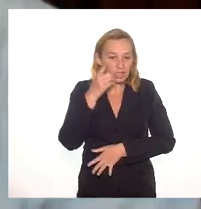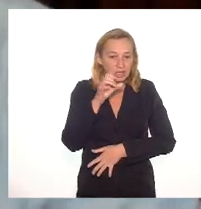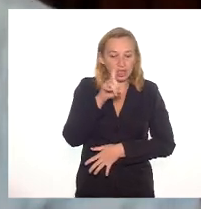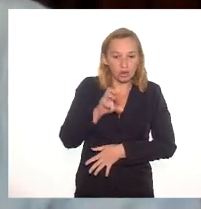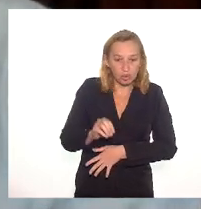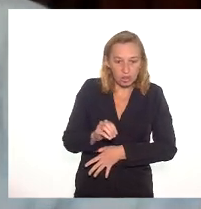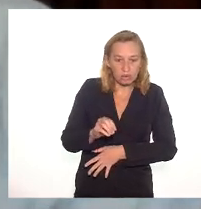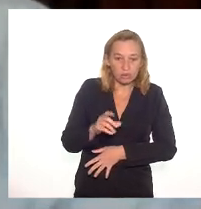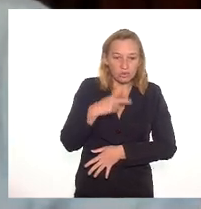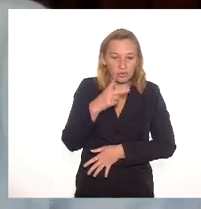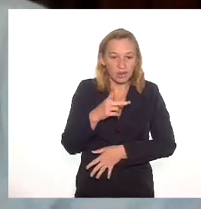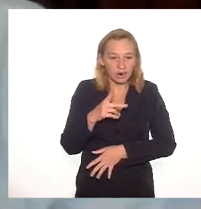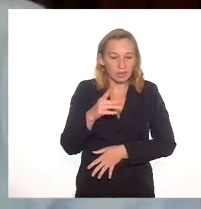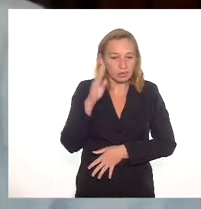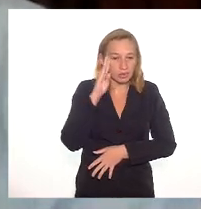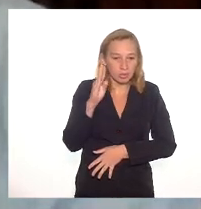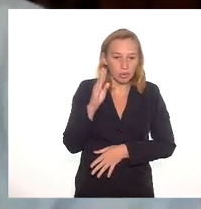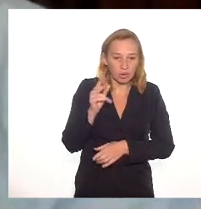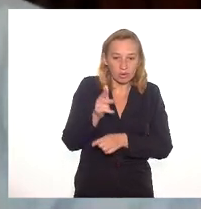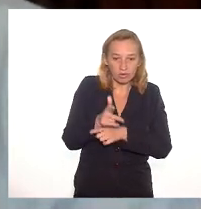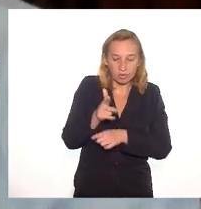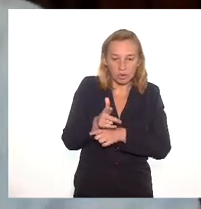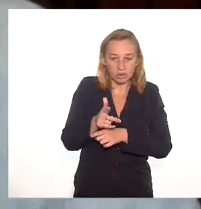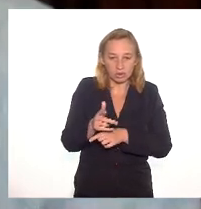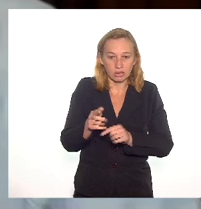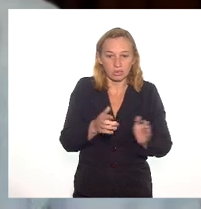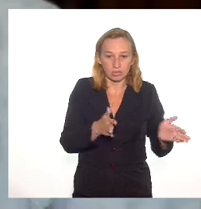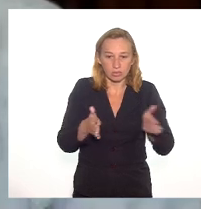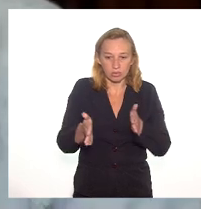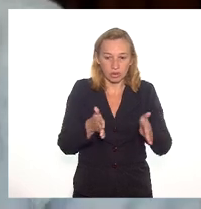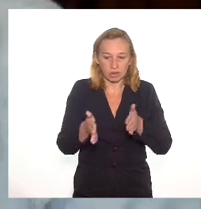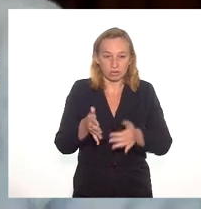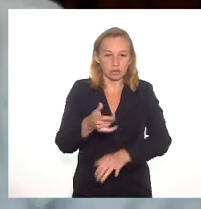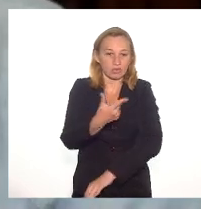fala exclusivamente sobre filmagem durante a vacinação.